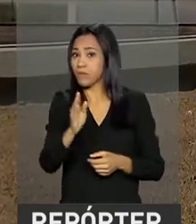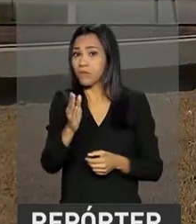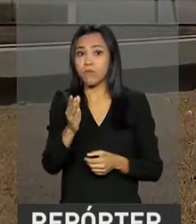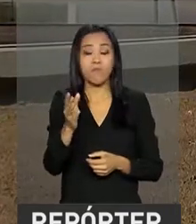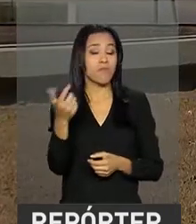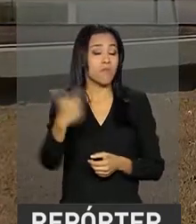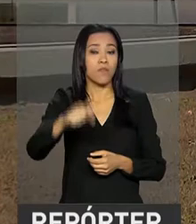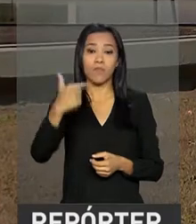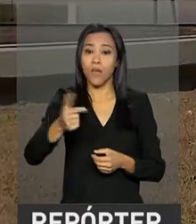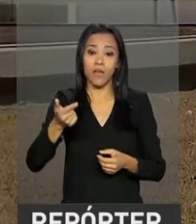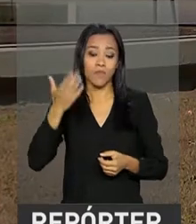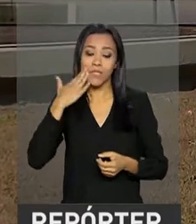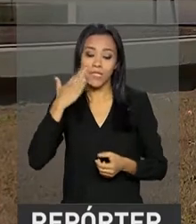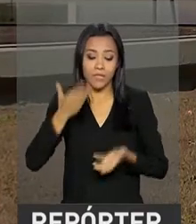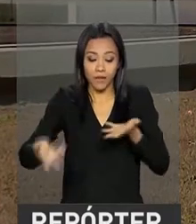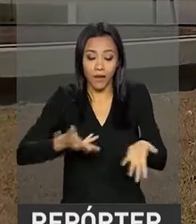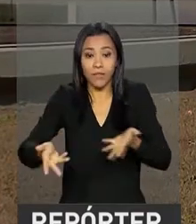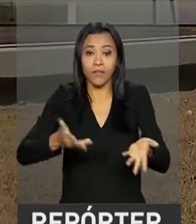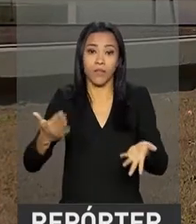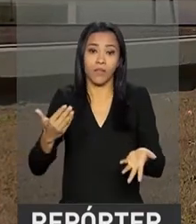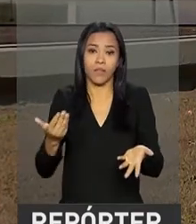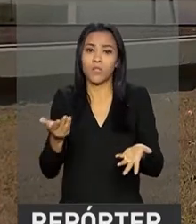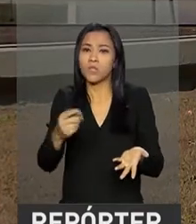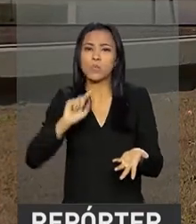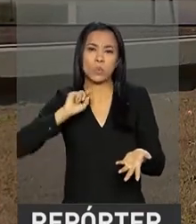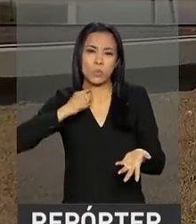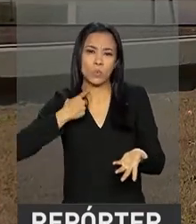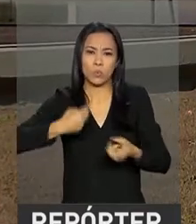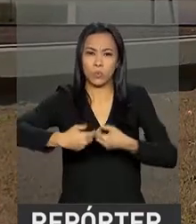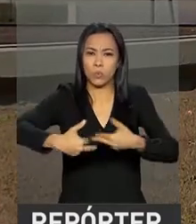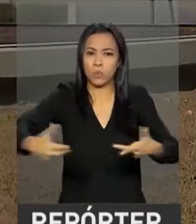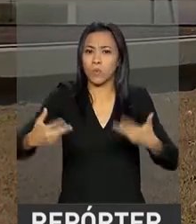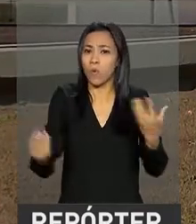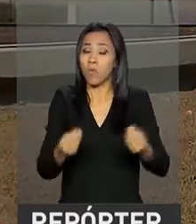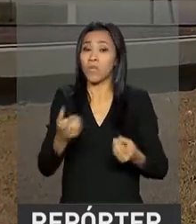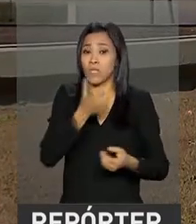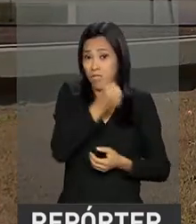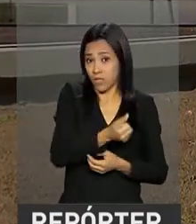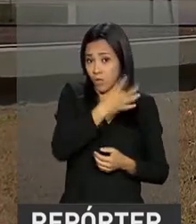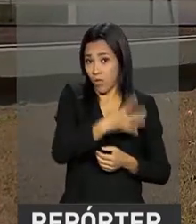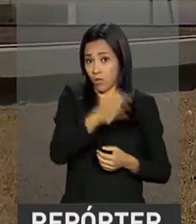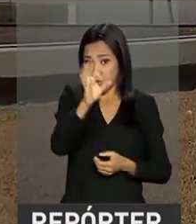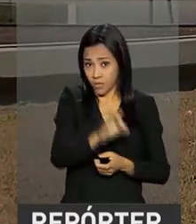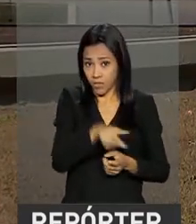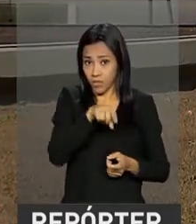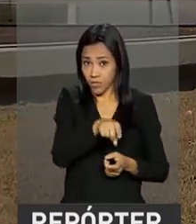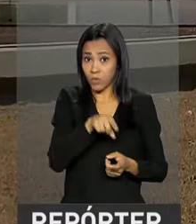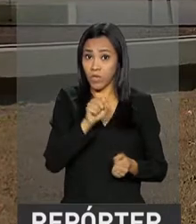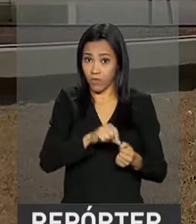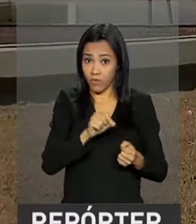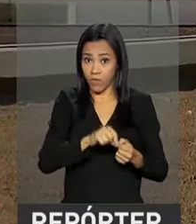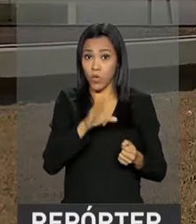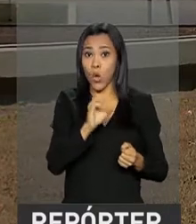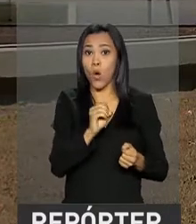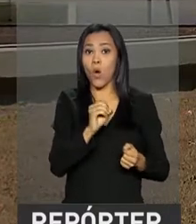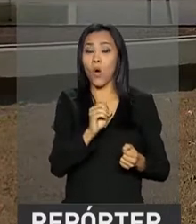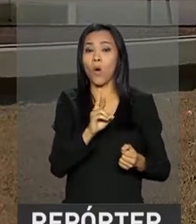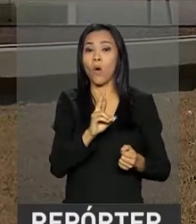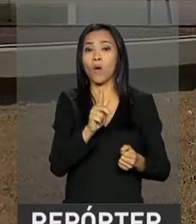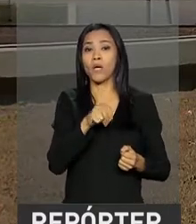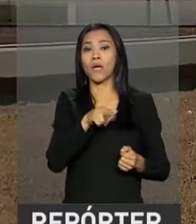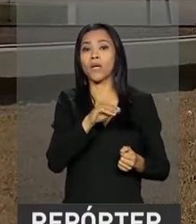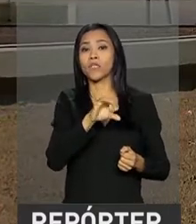e trata o esgoto. E 61% da carga orgânica produzida diariamente no país, o que equivale